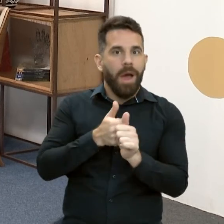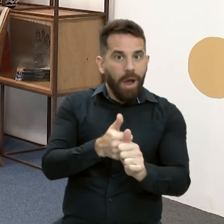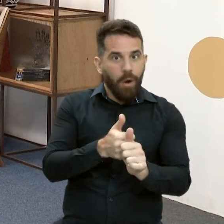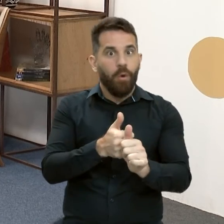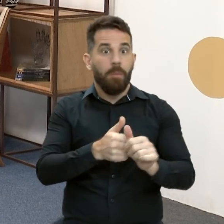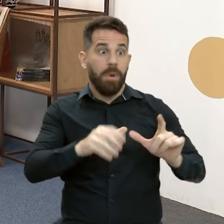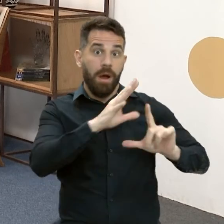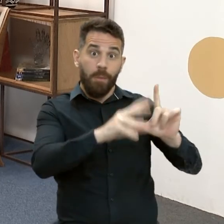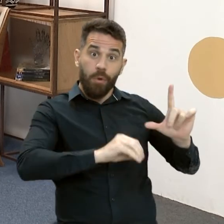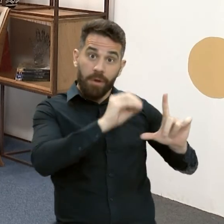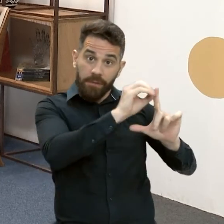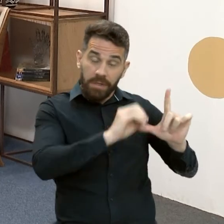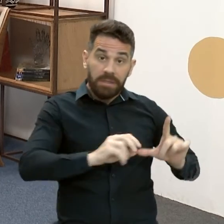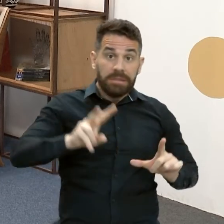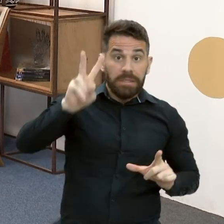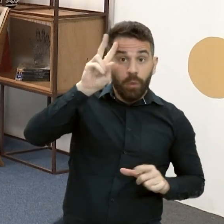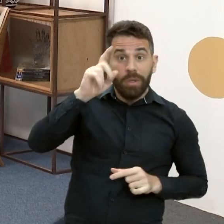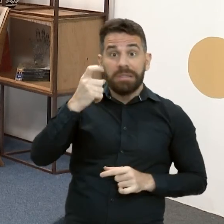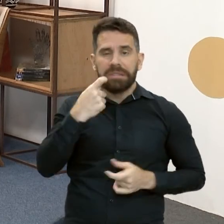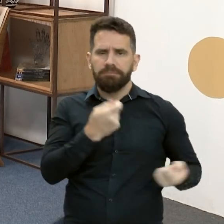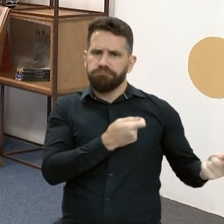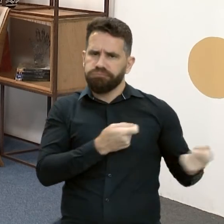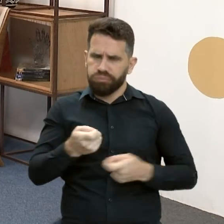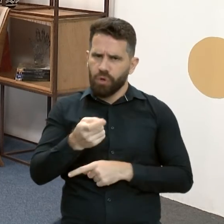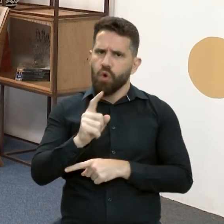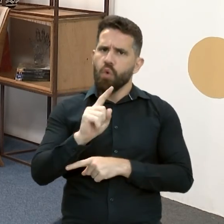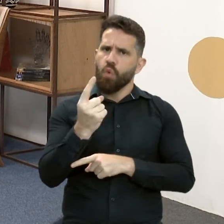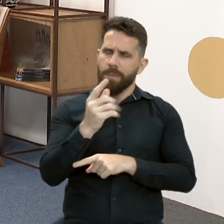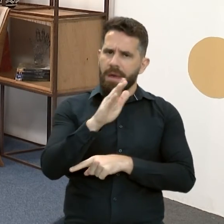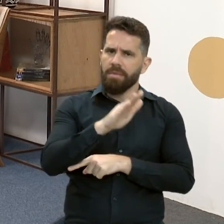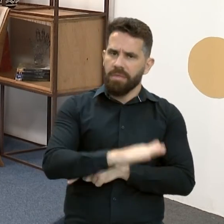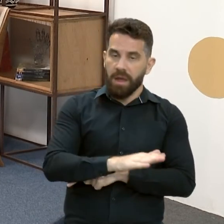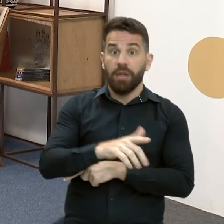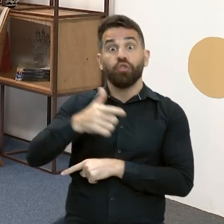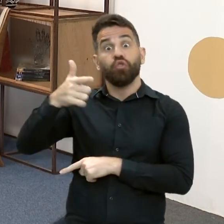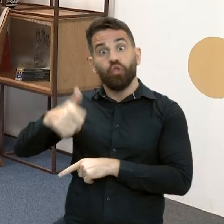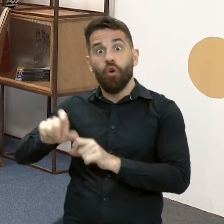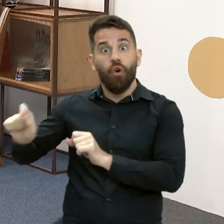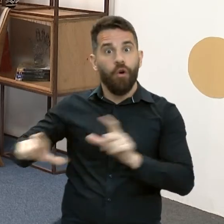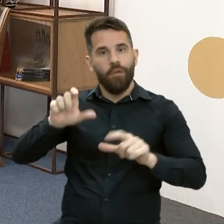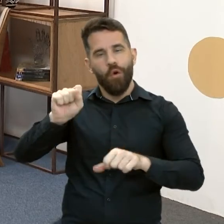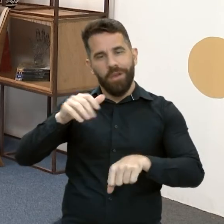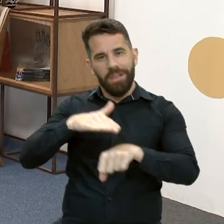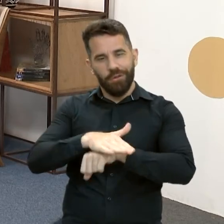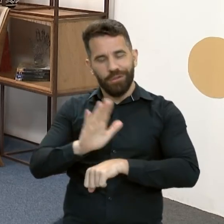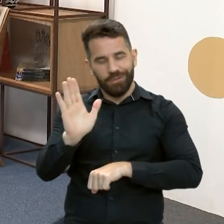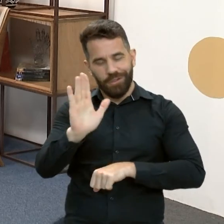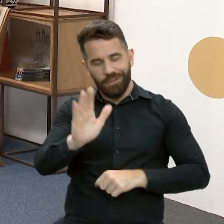segunda a sexta, a 1h da tarde, com reprise às 8 da noite. Até a próxima!